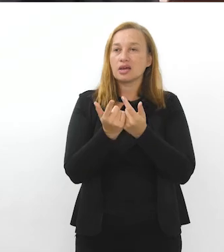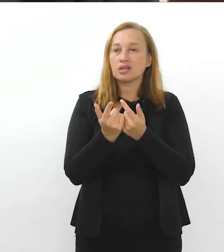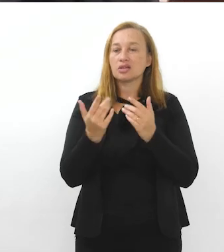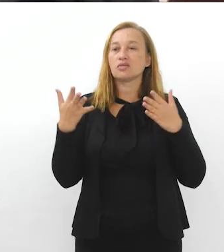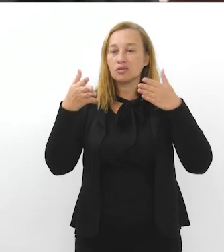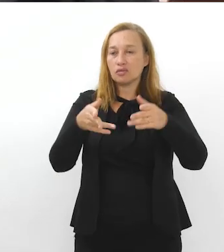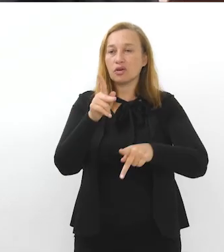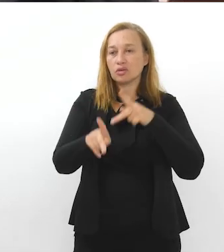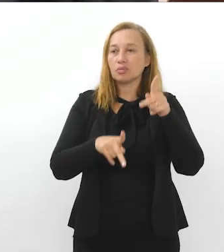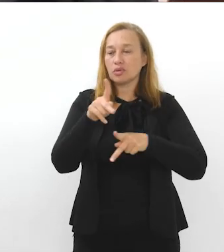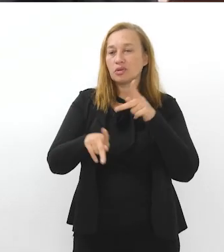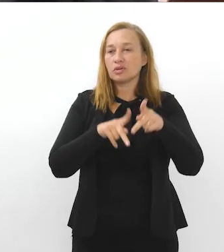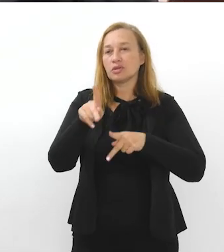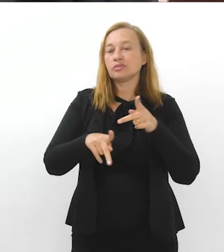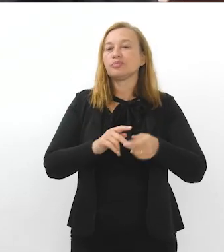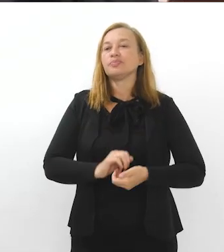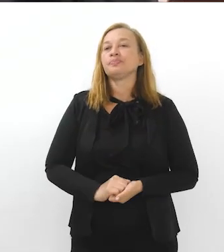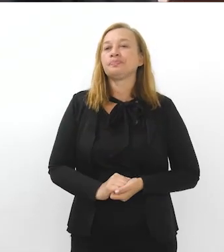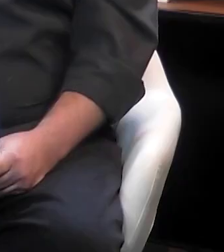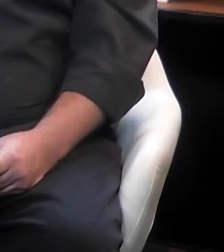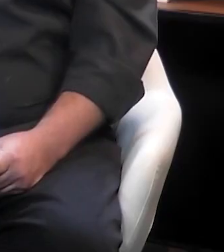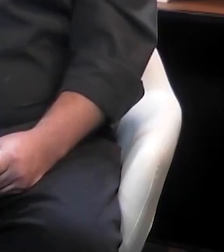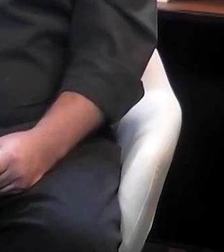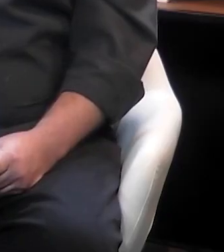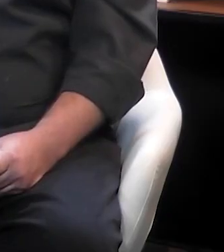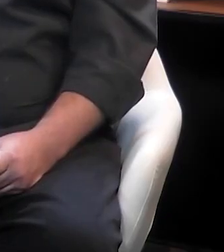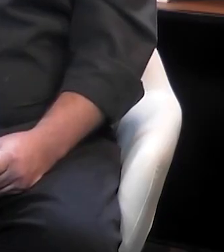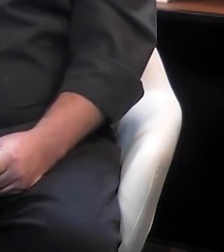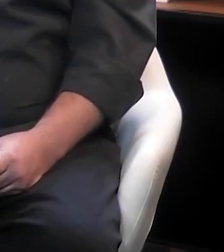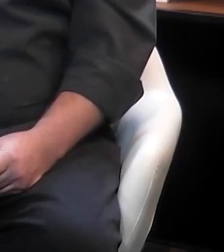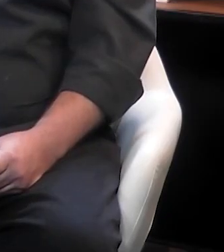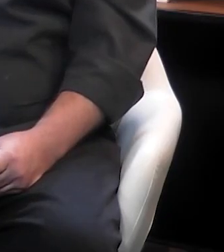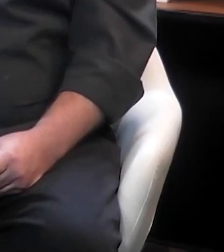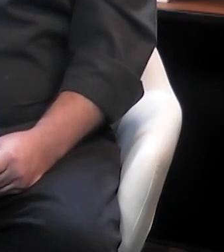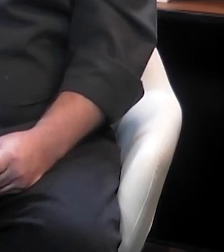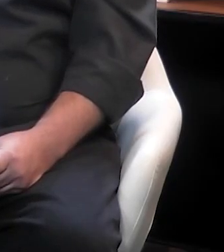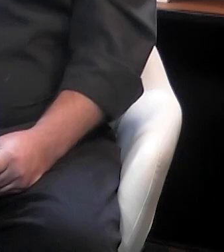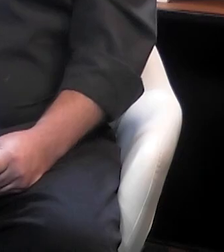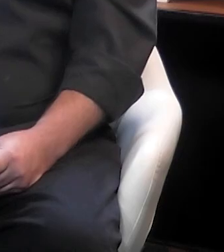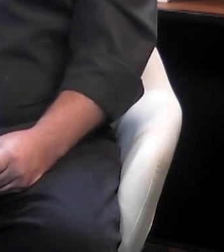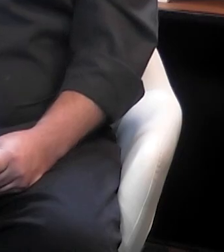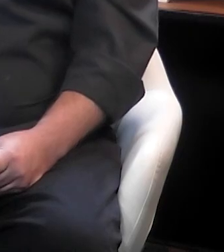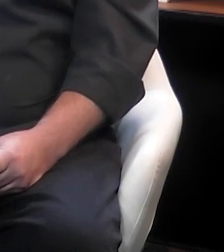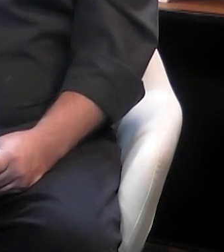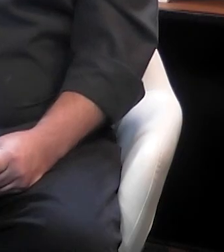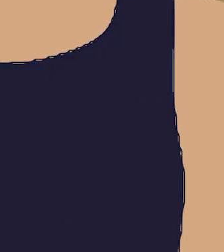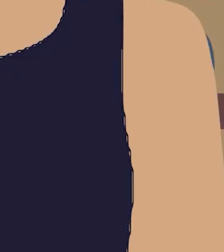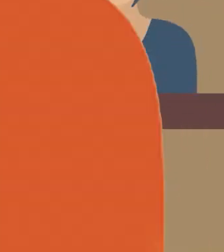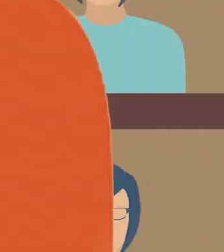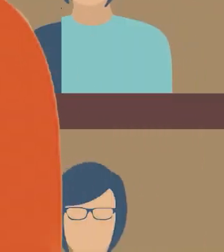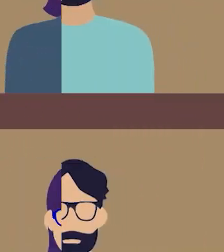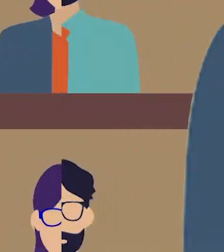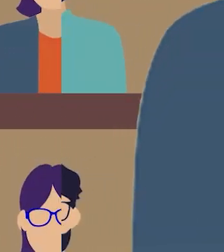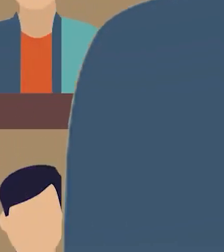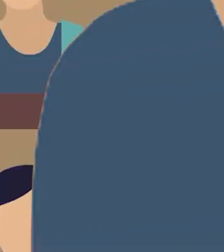TV Alerj no nosso canal no YouTube. Até o nosso próximo encontro, TV Alerj, o canal do povo.